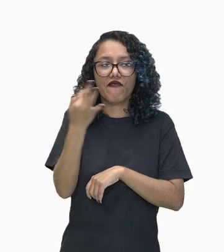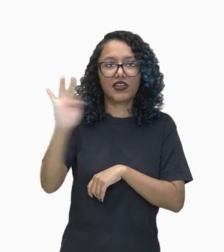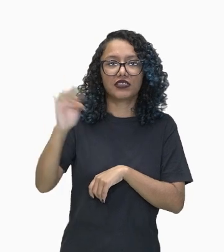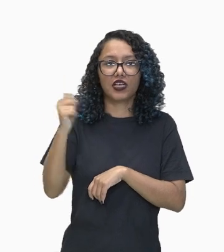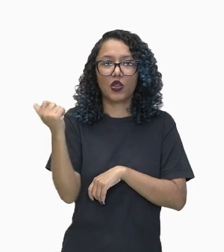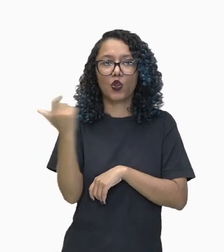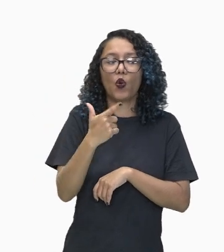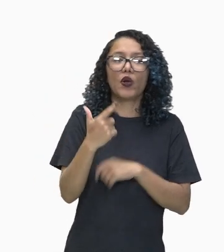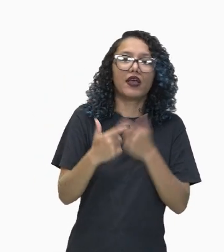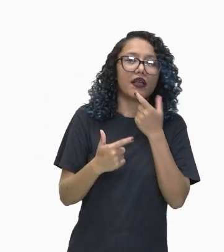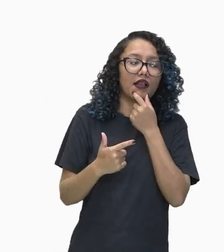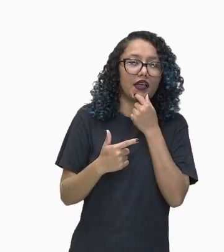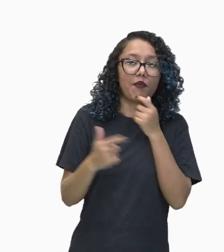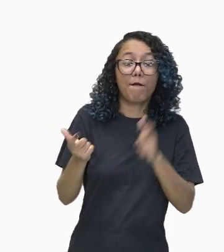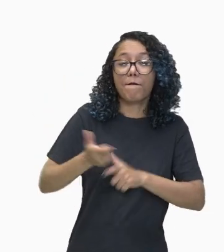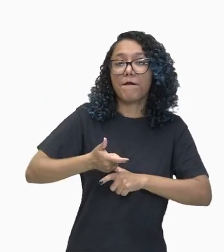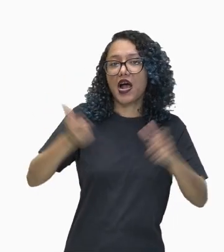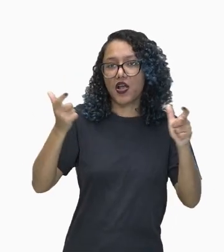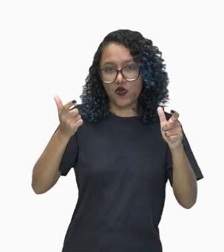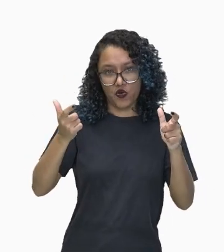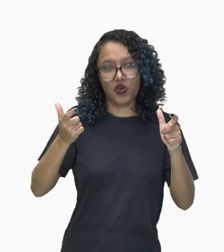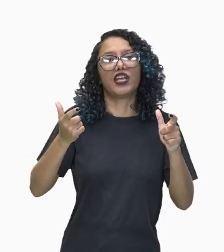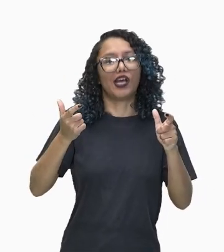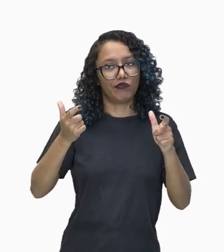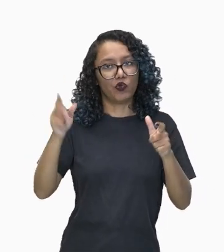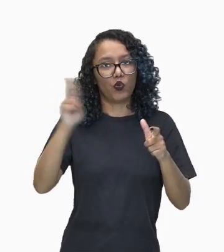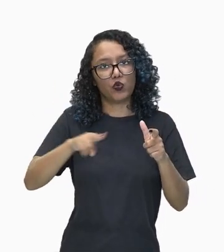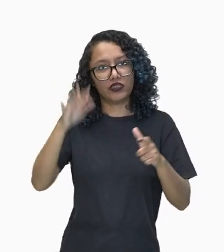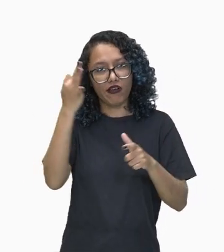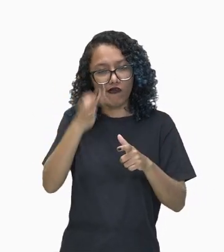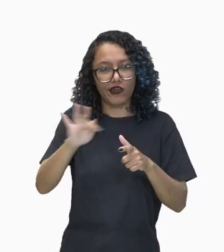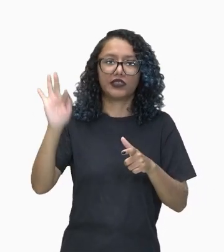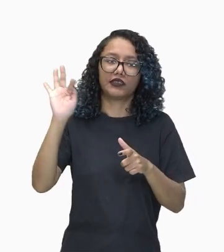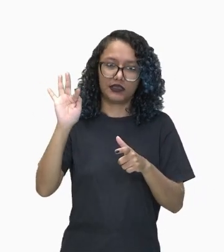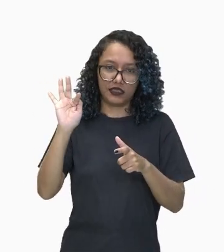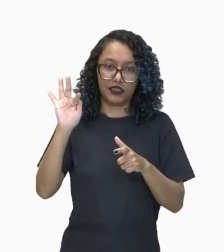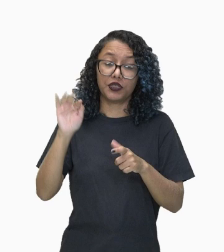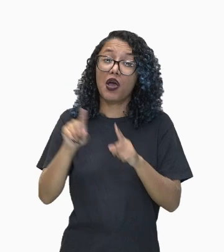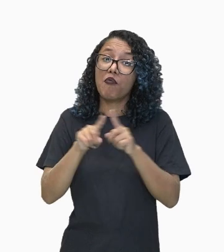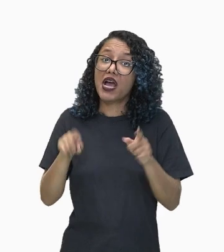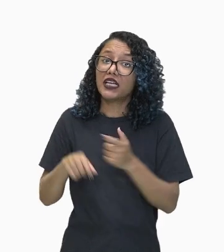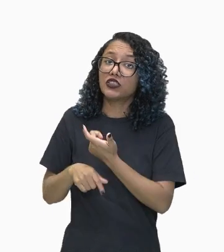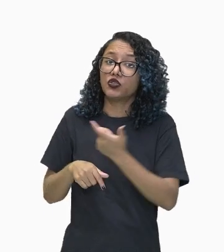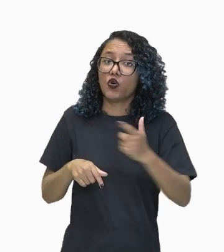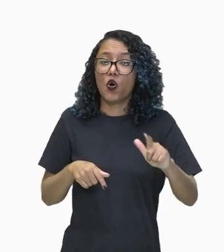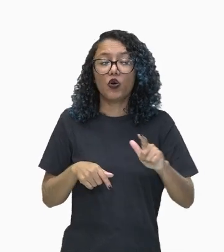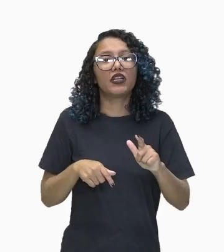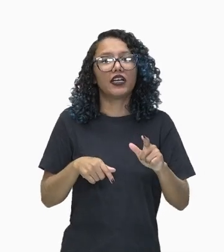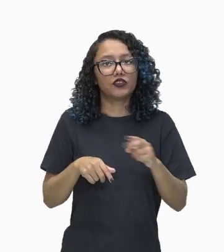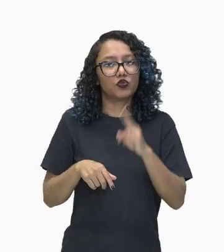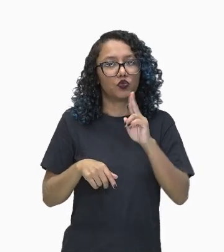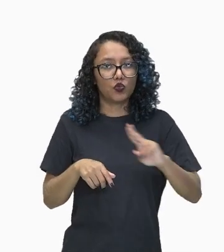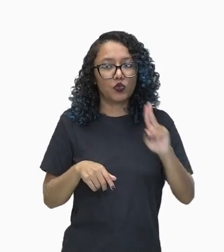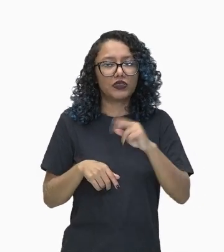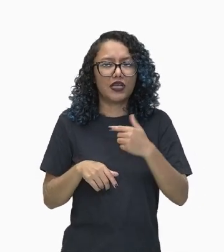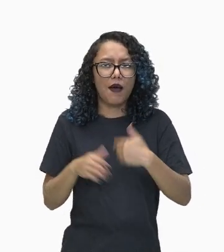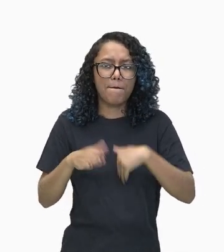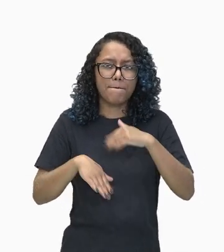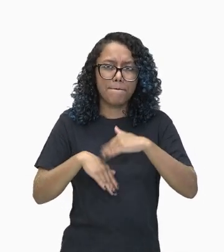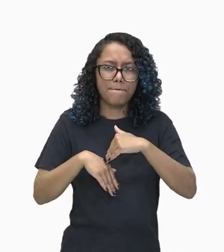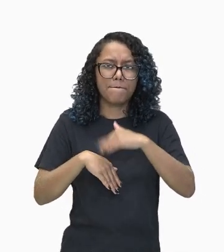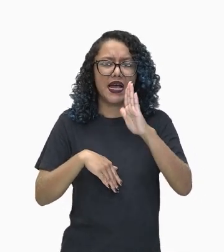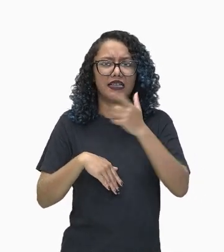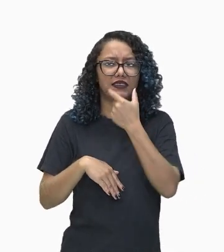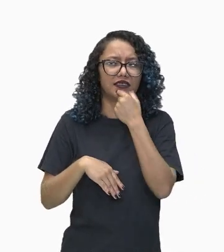toda a população fala francês e não inglês. Enquanto em outras você vai ouvir muito mais o inglês, cerca de 70% da população